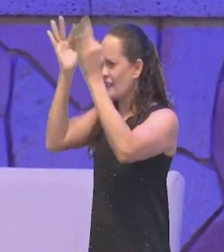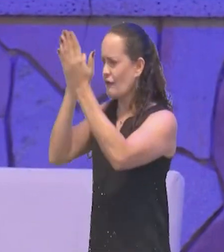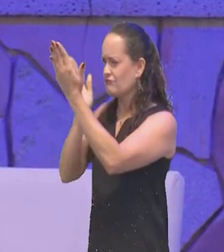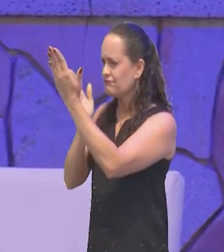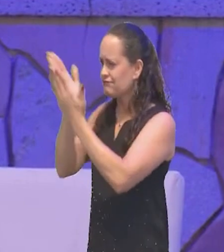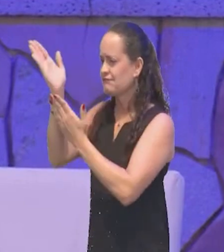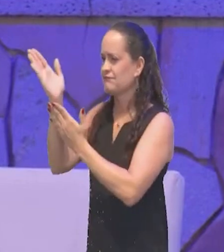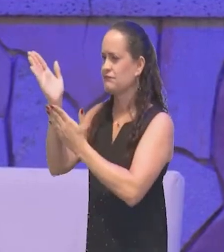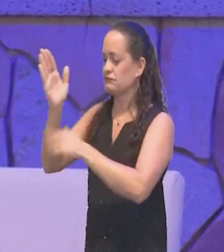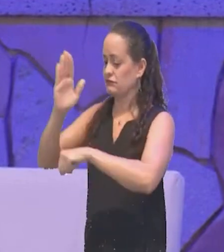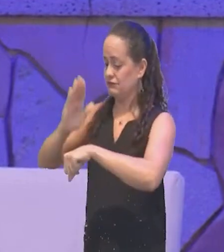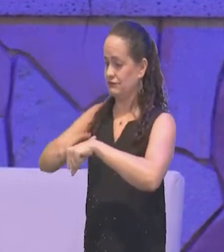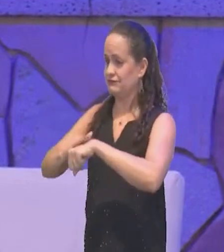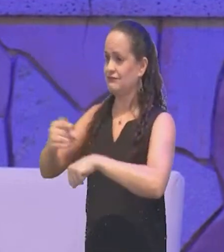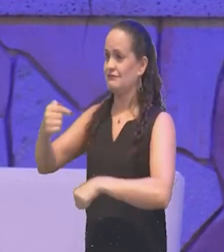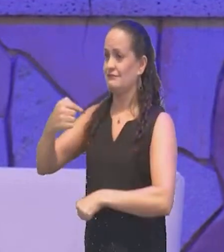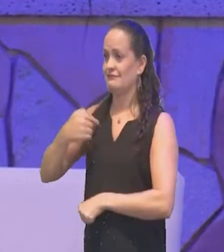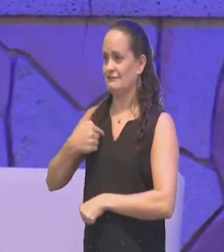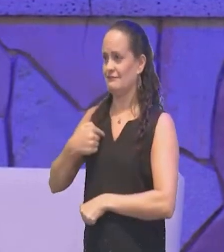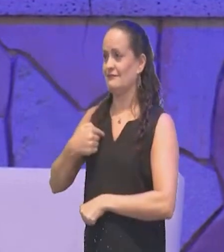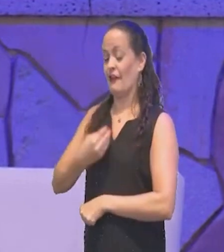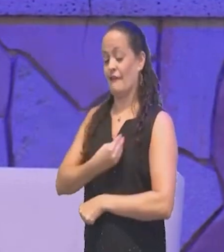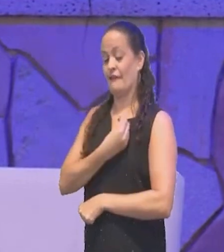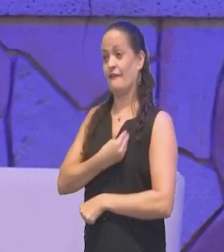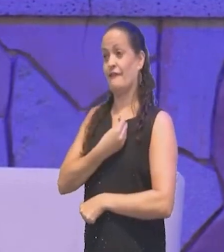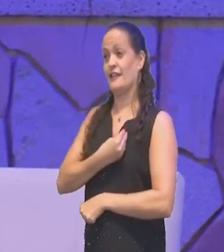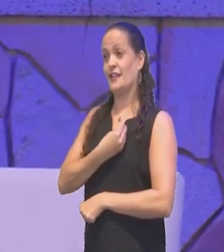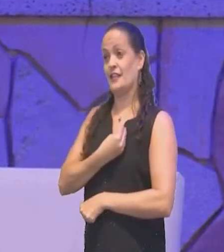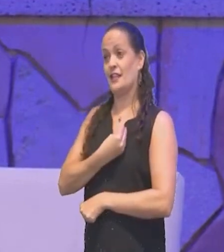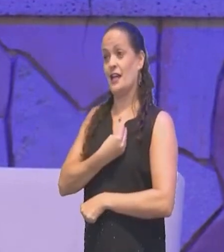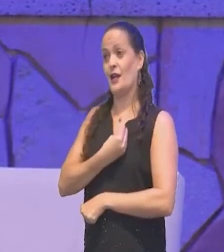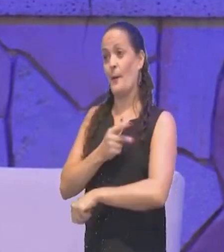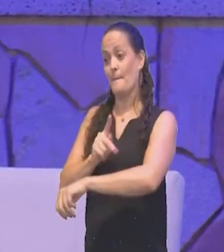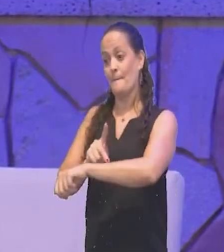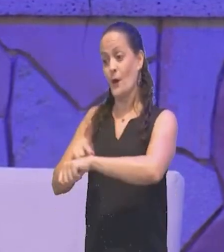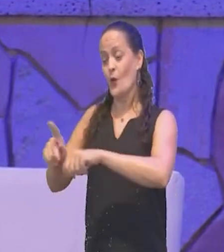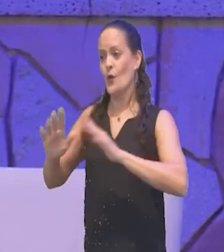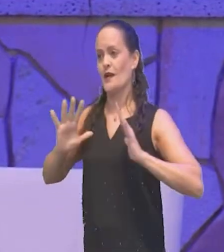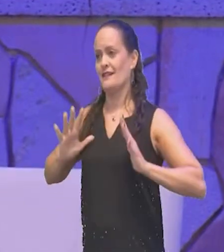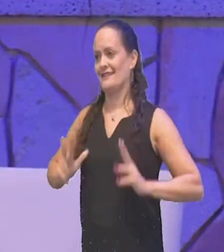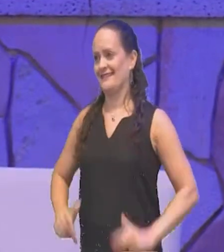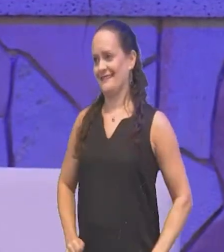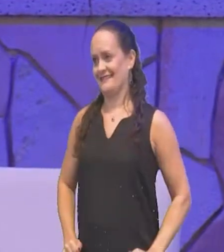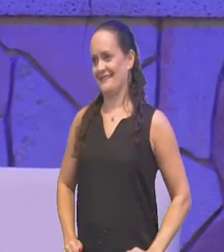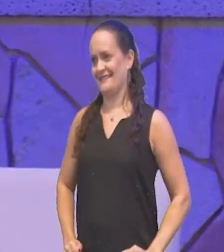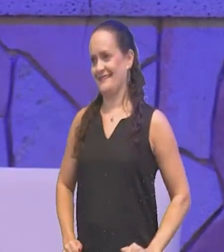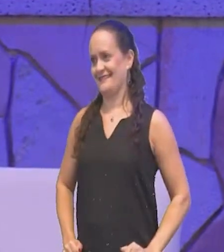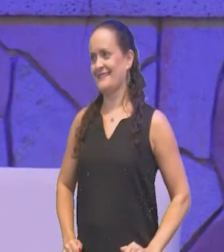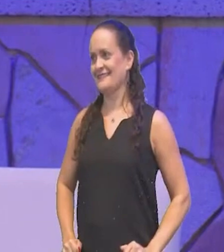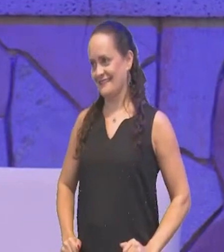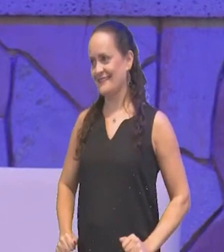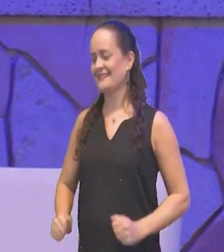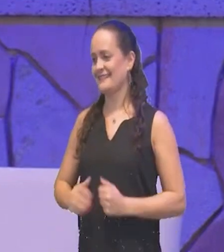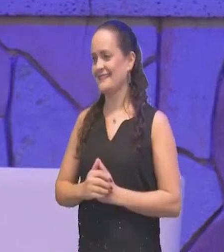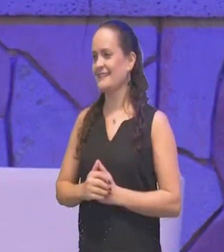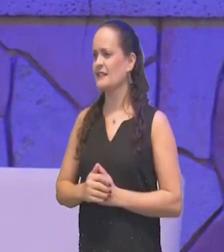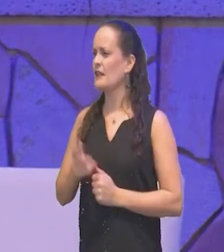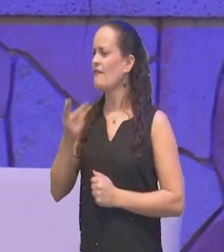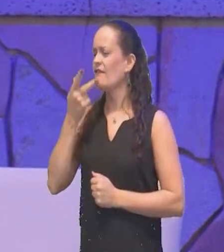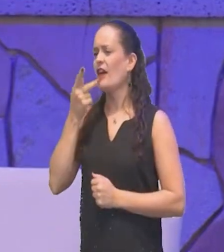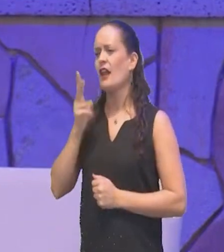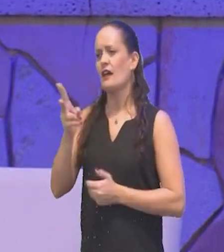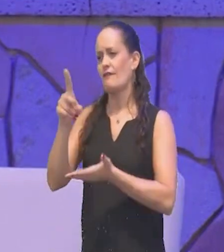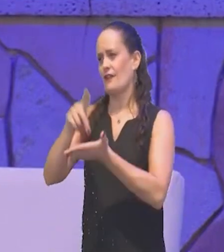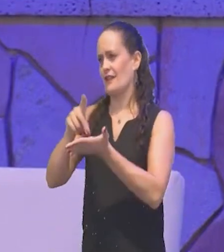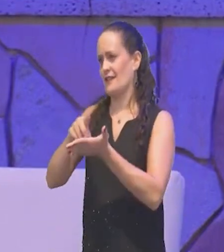de mim, terei uma vida pura. Atenção, embaixadores, se depender de mim, terei uma vida pura. Direi sempre a